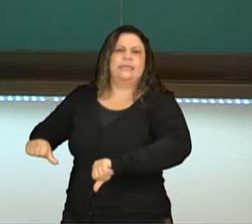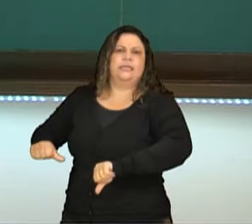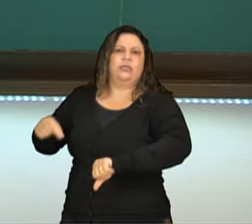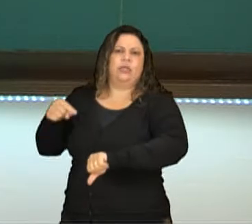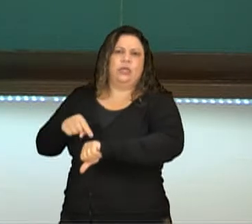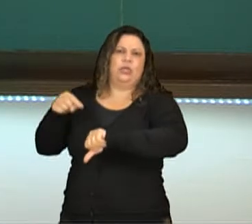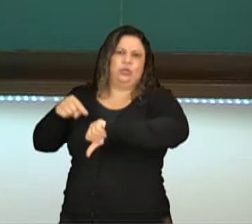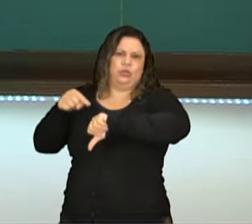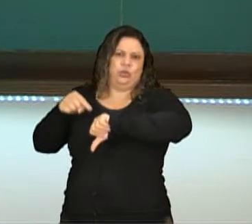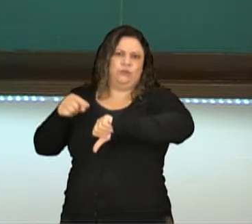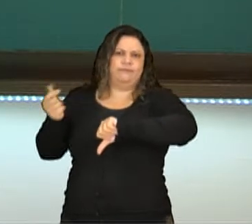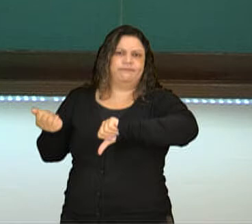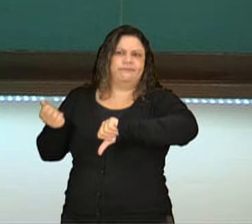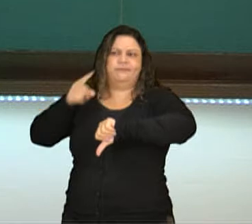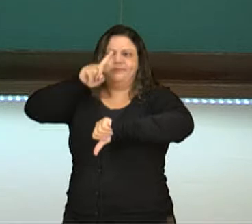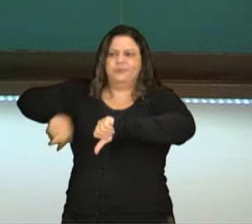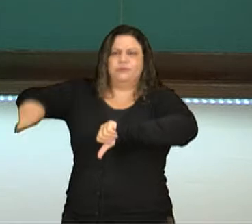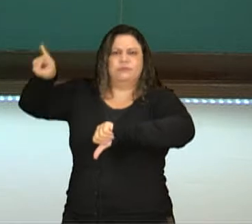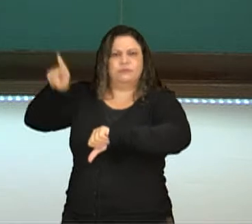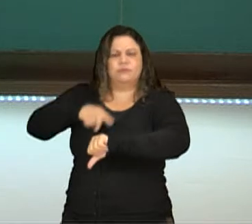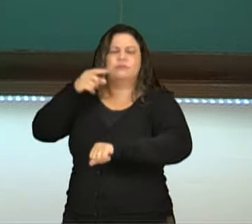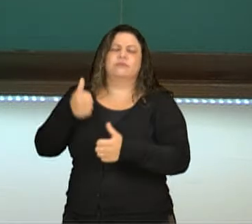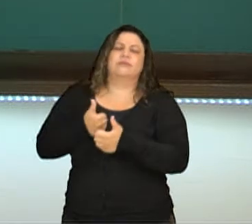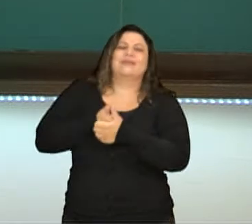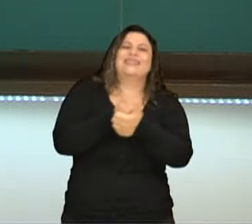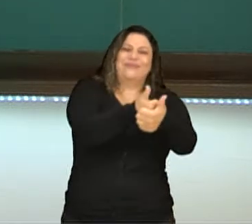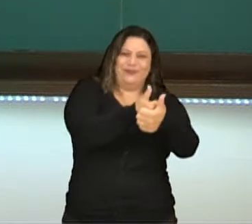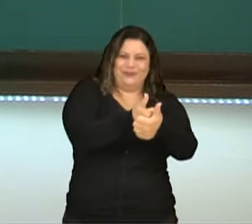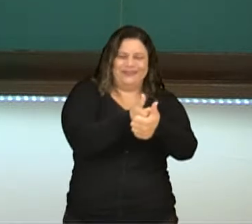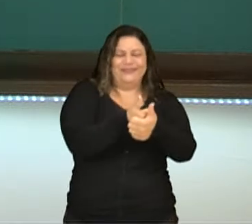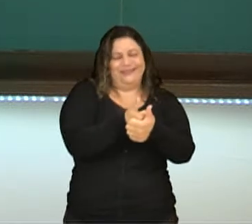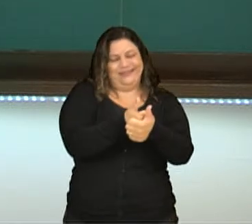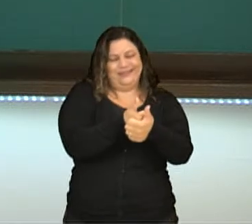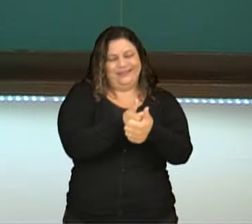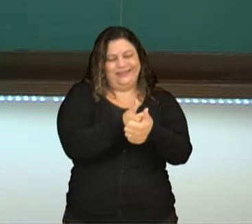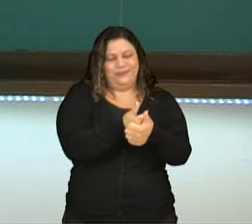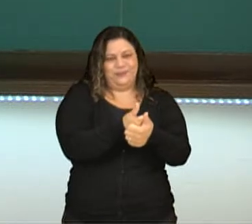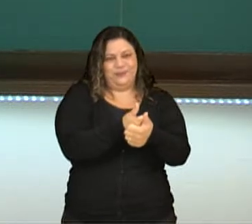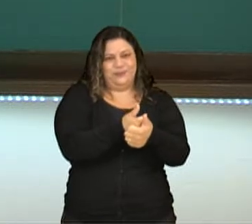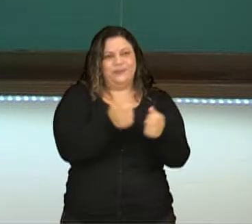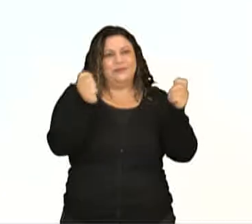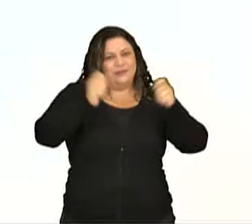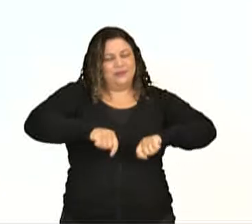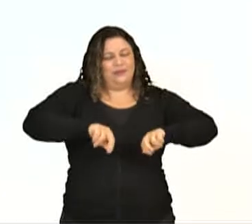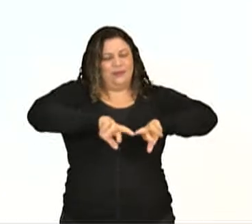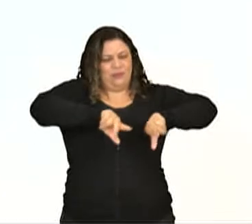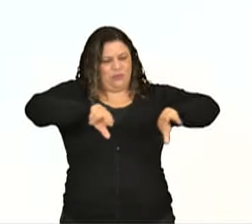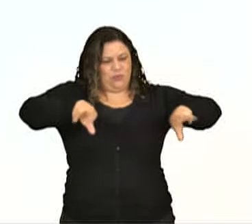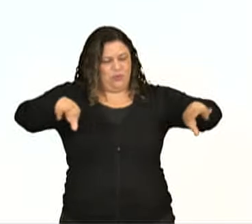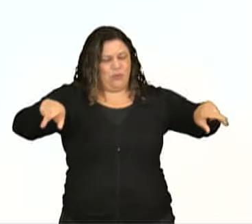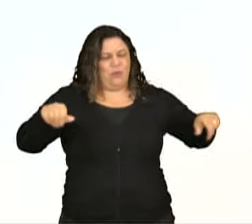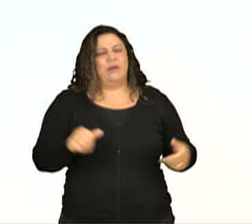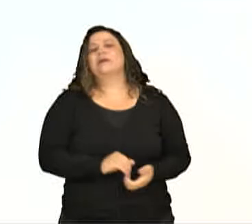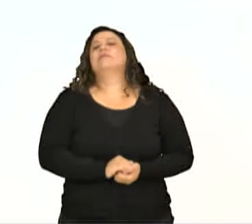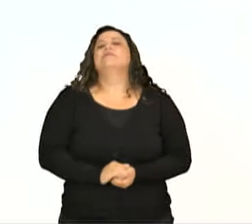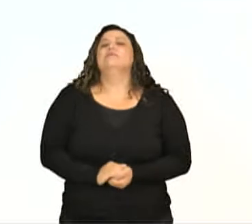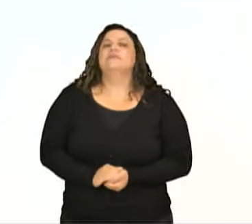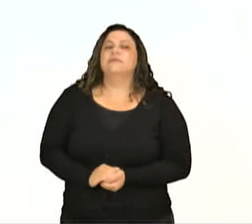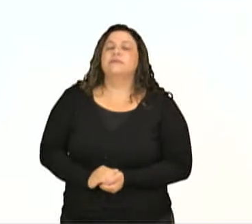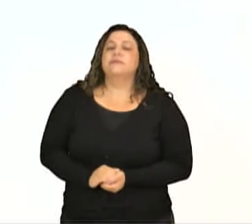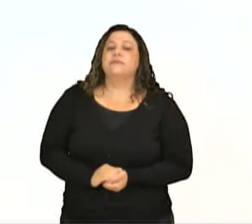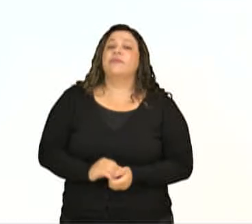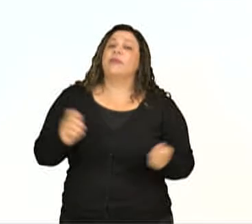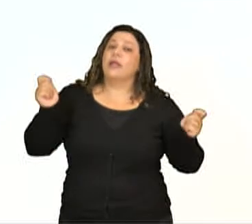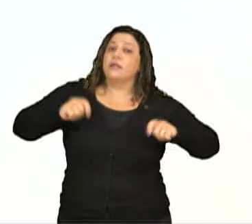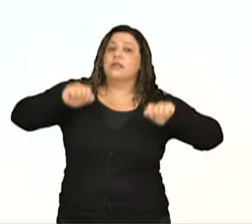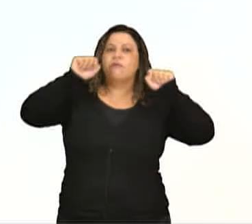Vargas, essa propaganda de aproximação do Getúlio Vargas com as massas. E aí fica bem claro na